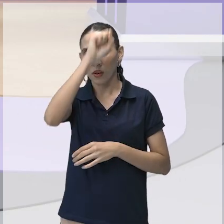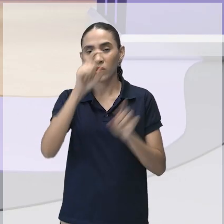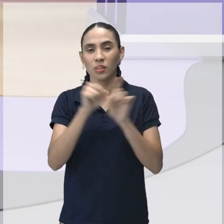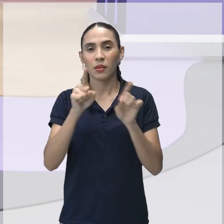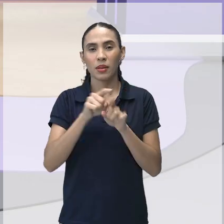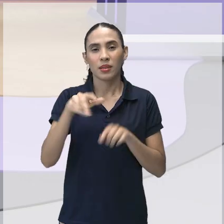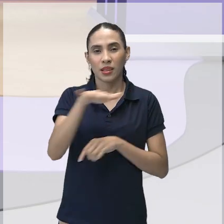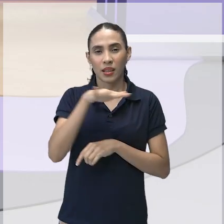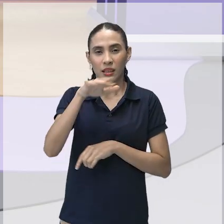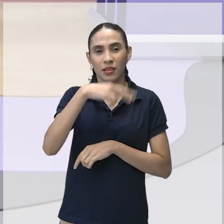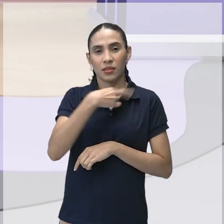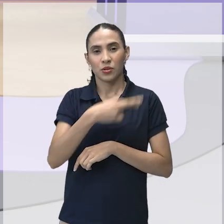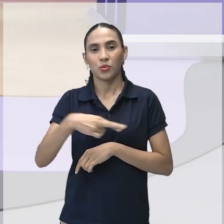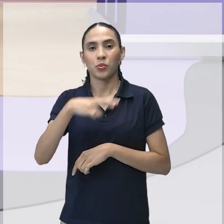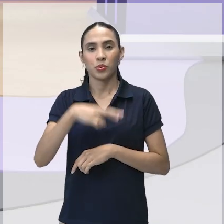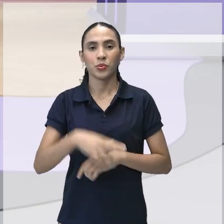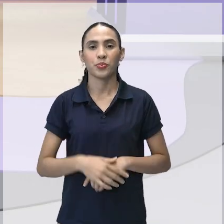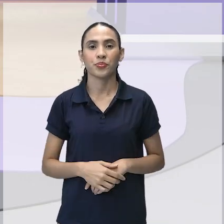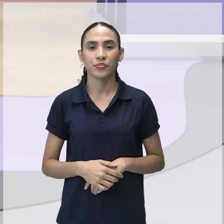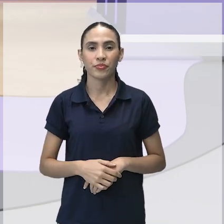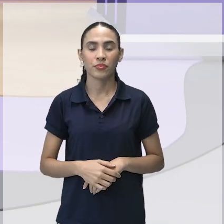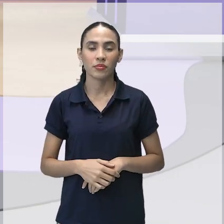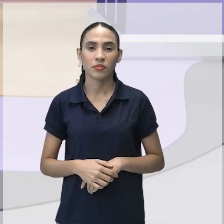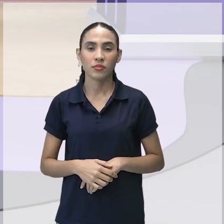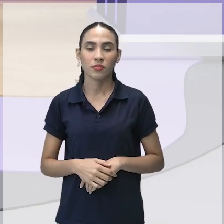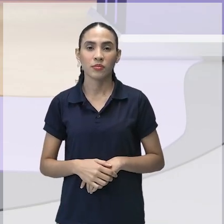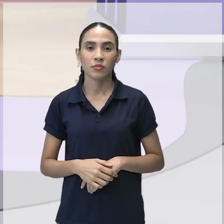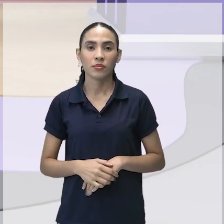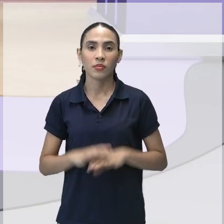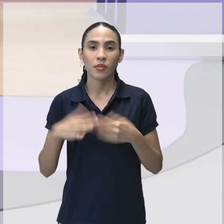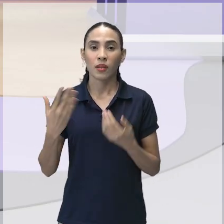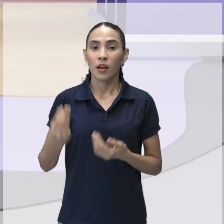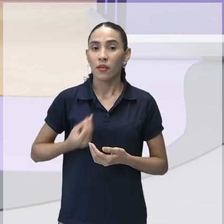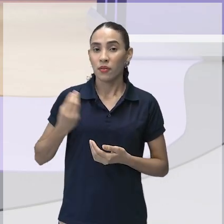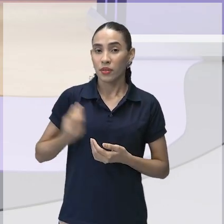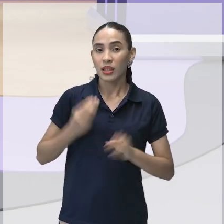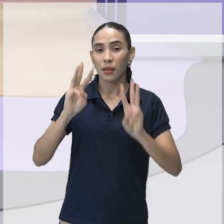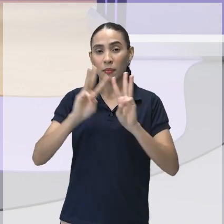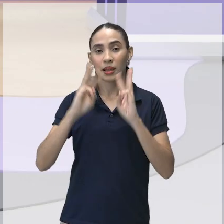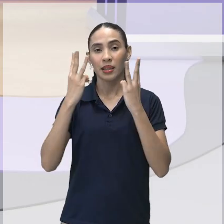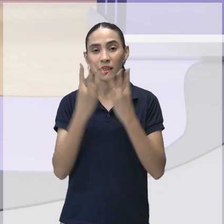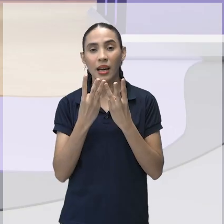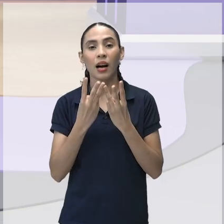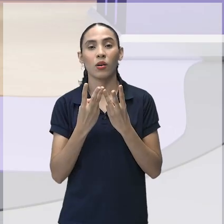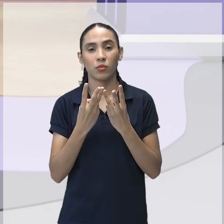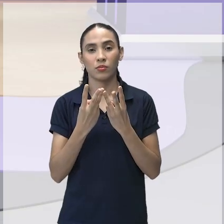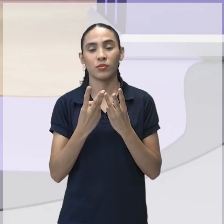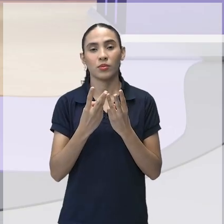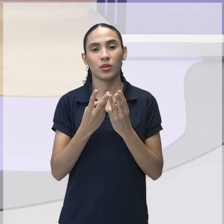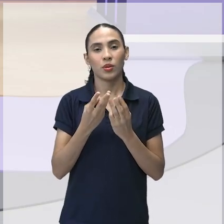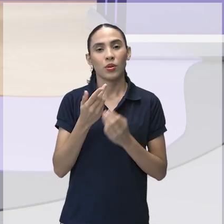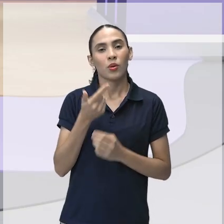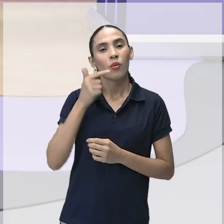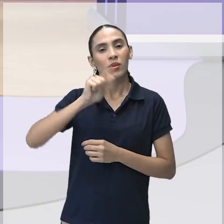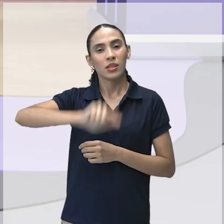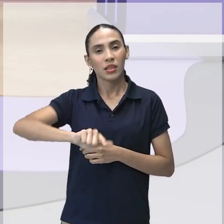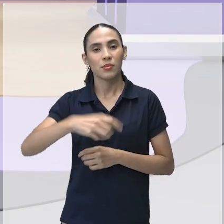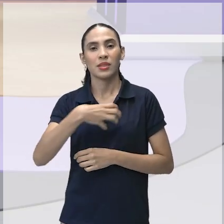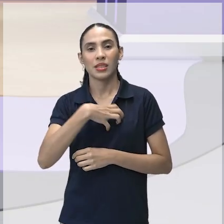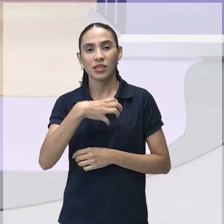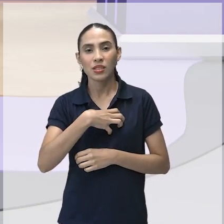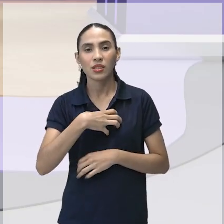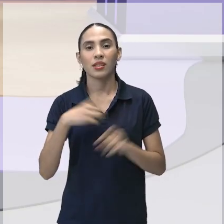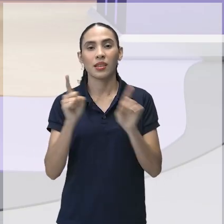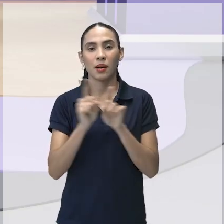universo religioso, no fenômeno religioso. A vida material, o físico, aquilo que nós podemos